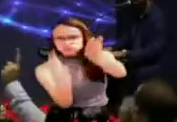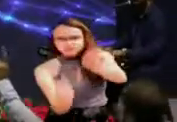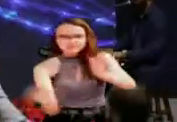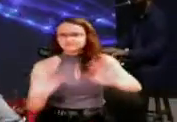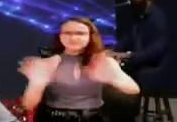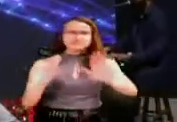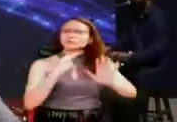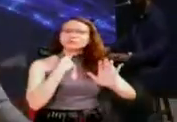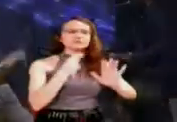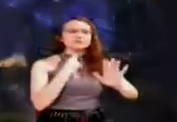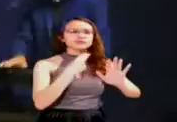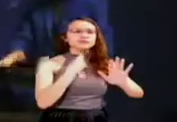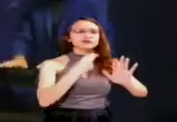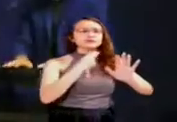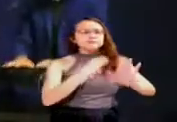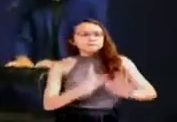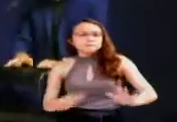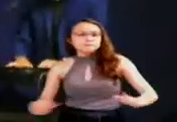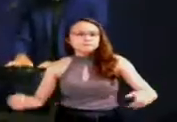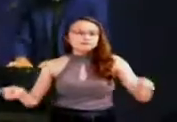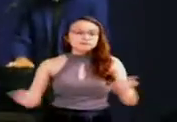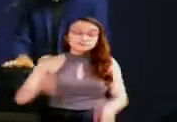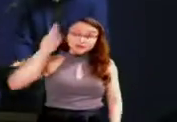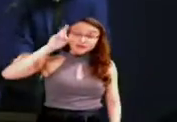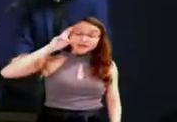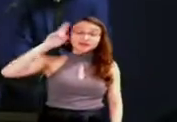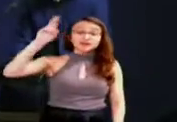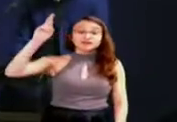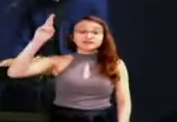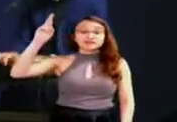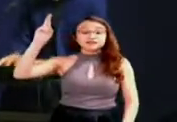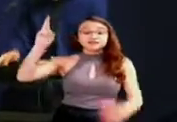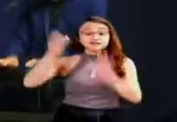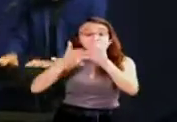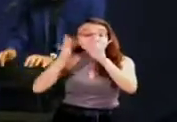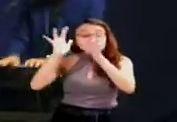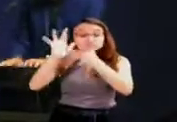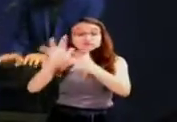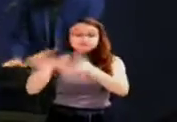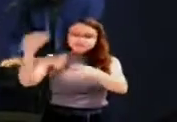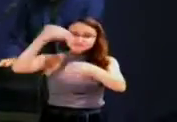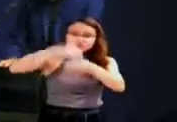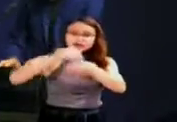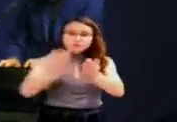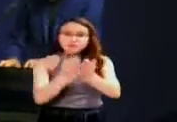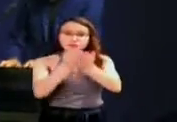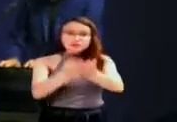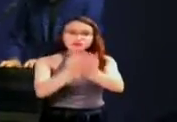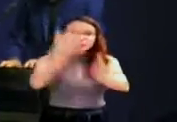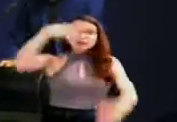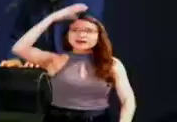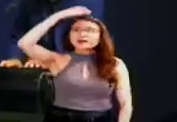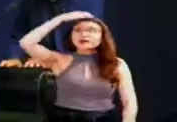a naufragar, que leva o Senhor rei do céu e mar.